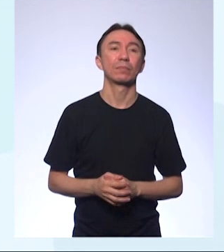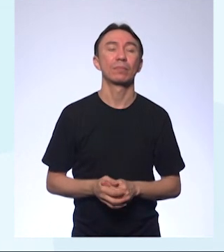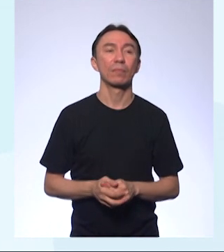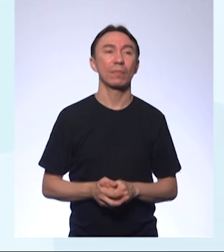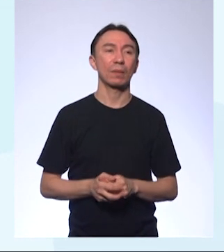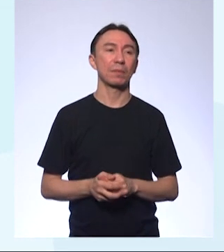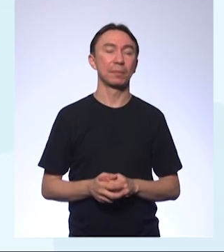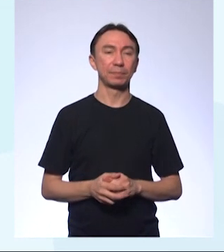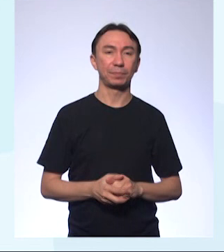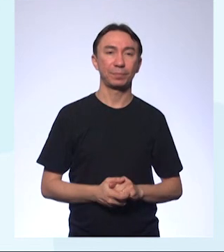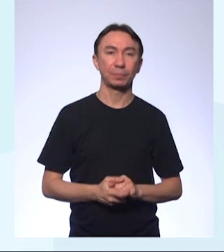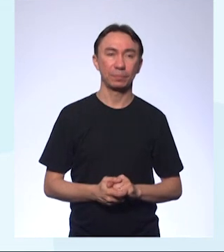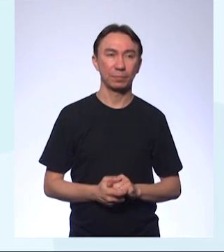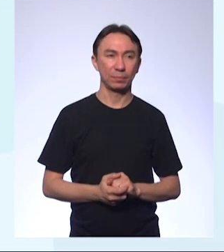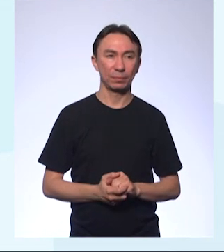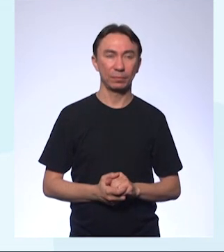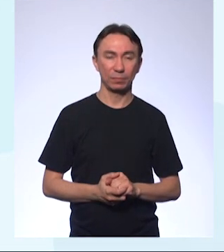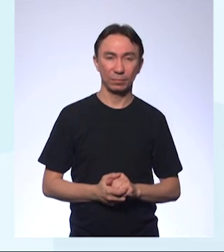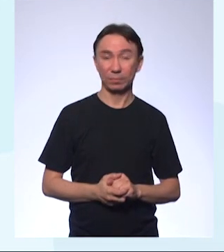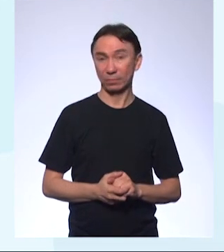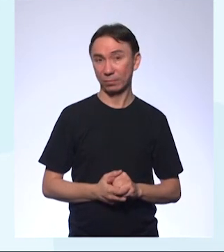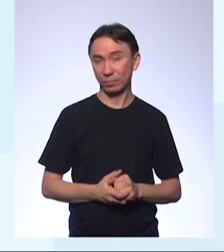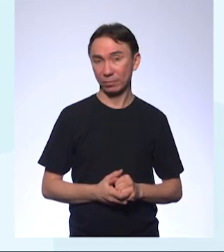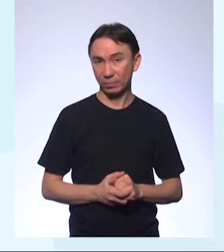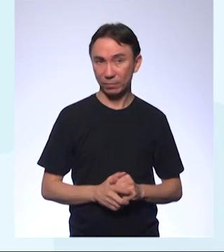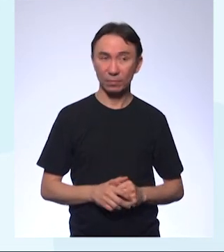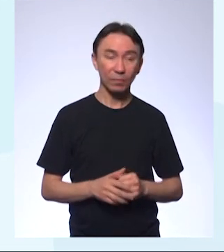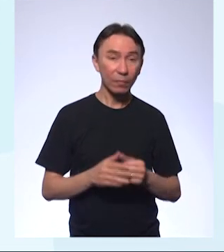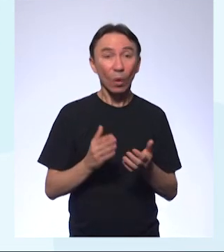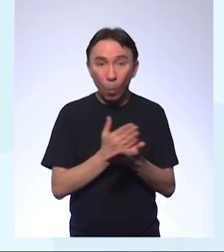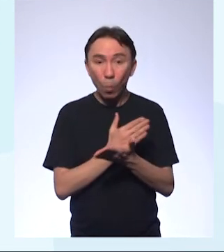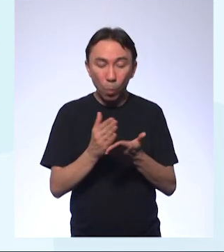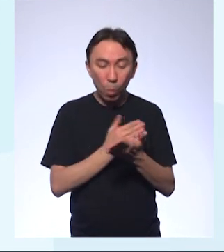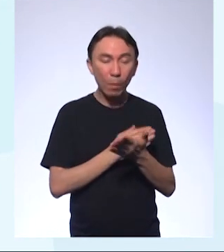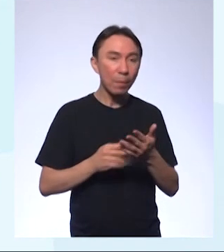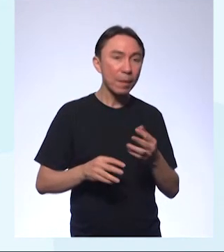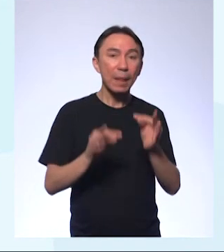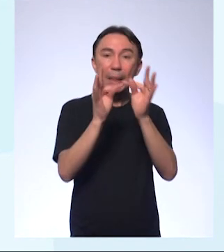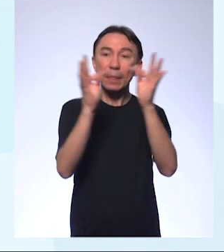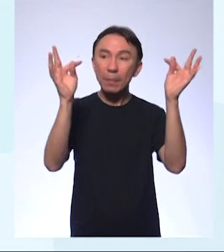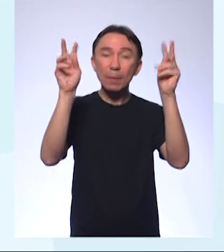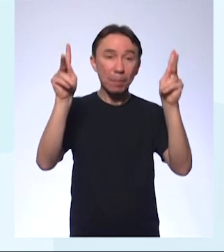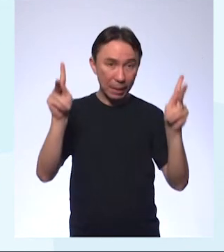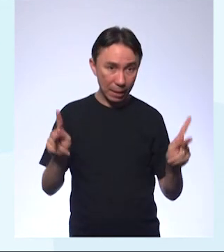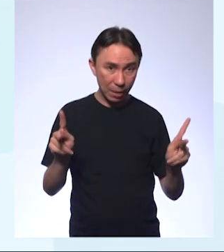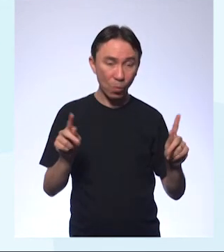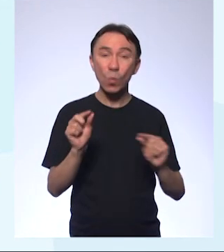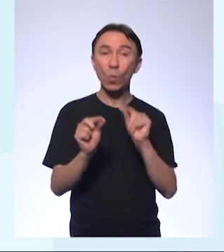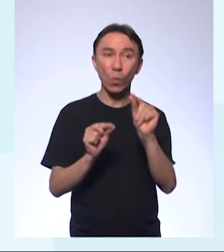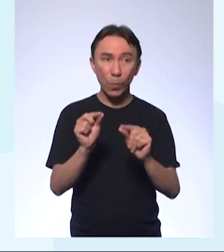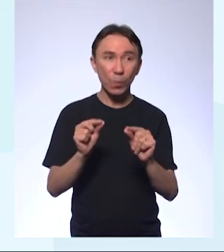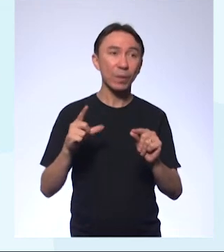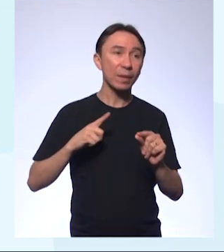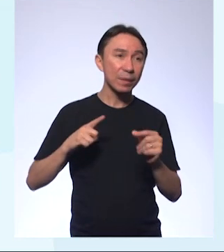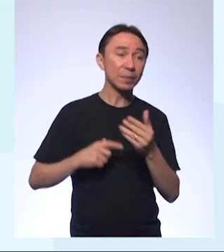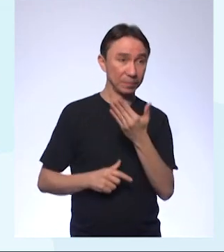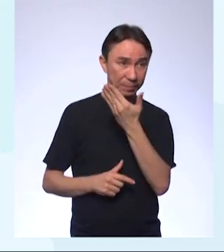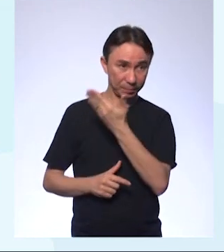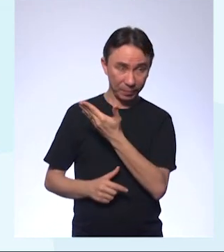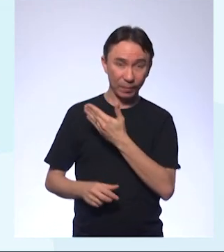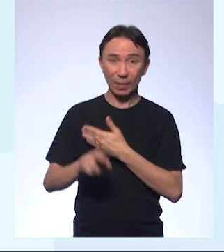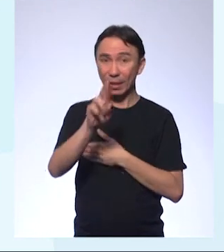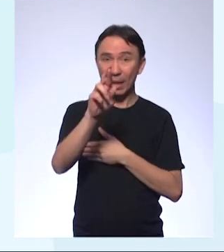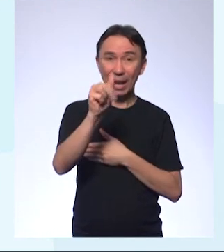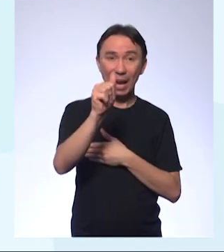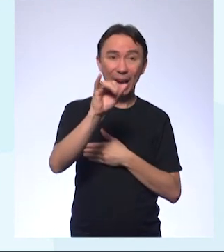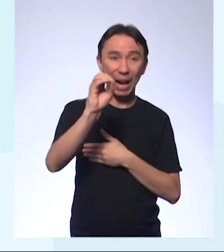Então, quais são algumas, né, das propriedades da tabela periódica? O raio atômico seria a distância internuclear.